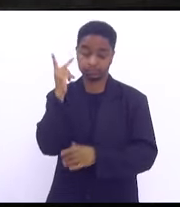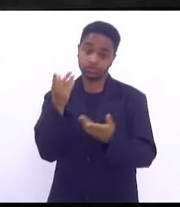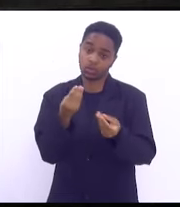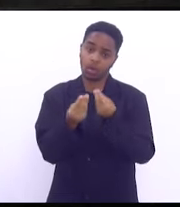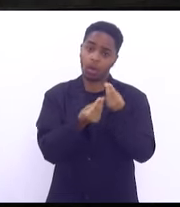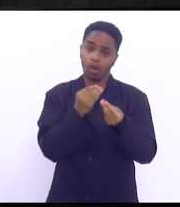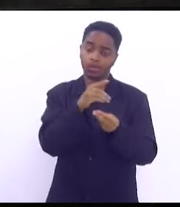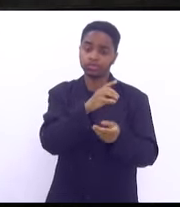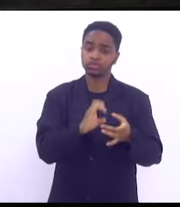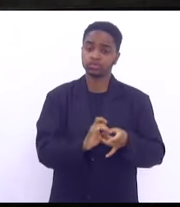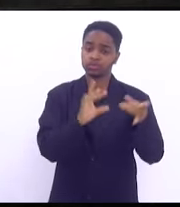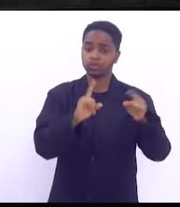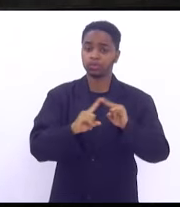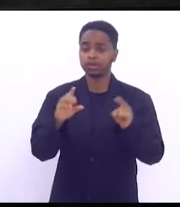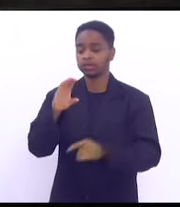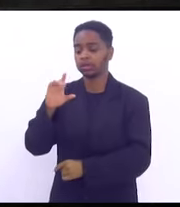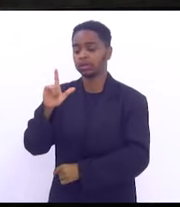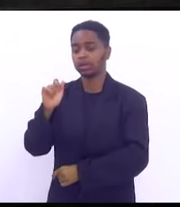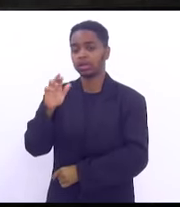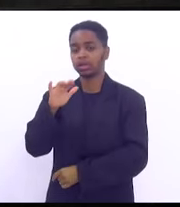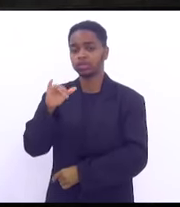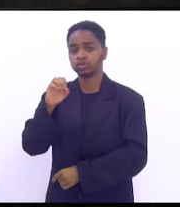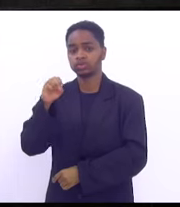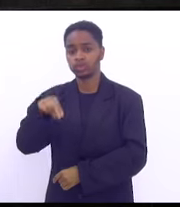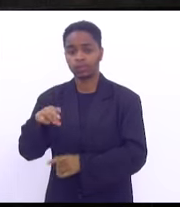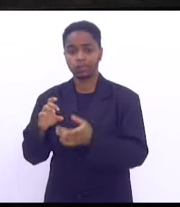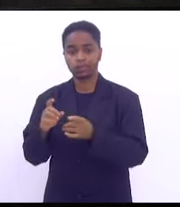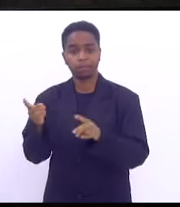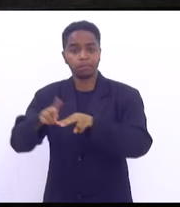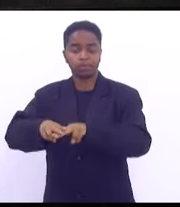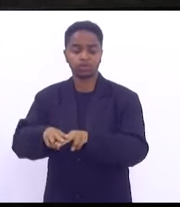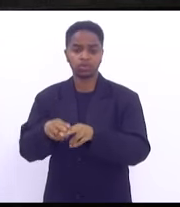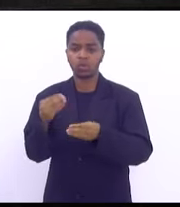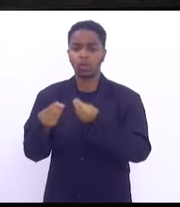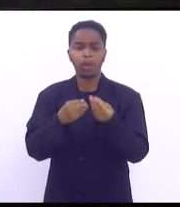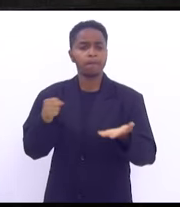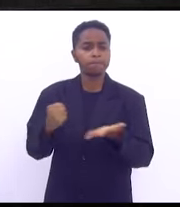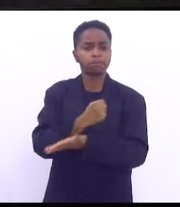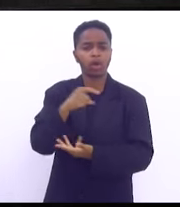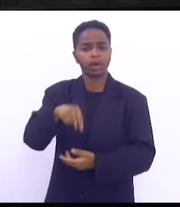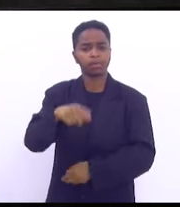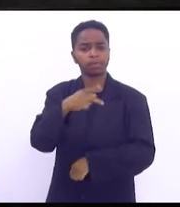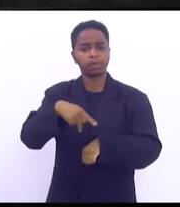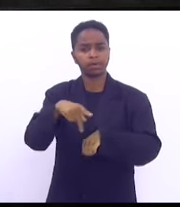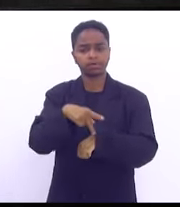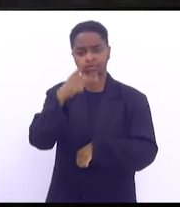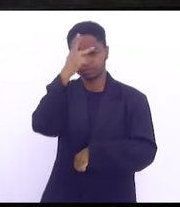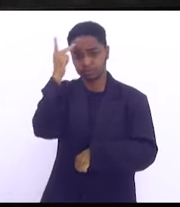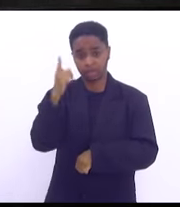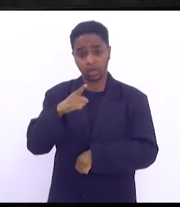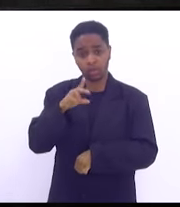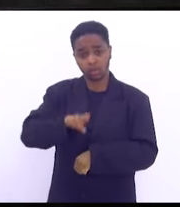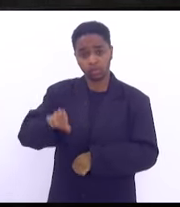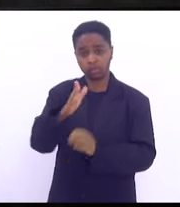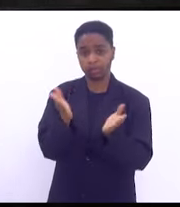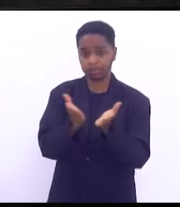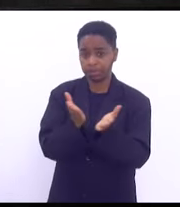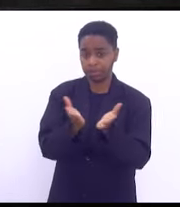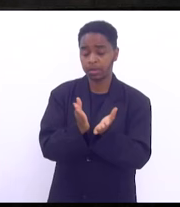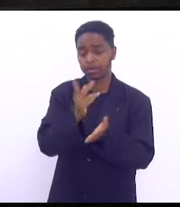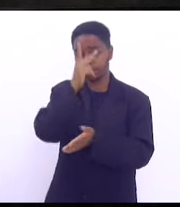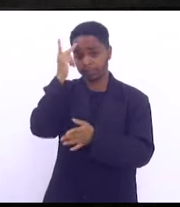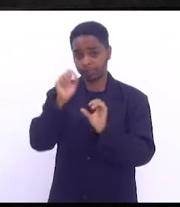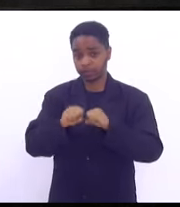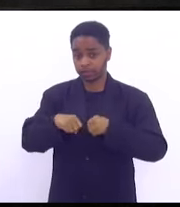Clériston estava preso. Mas vamos lá. Que porra de país é esse onde pessoas com uma Bíblia na mão, pessoas que